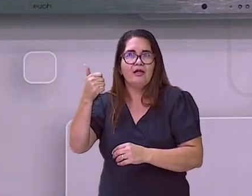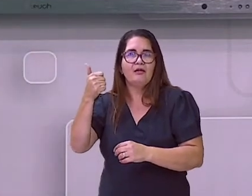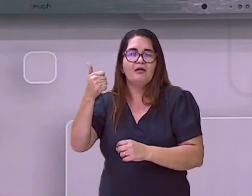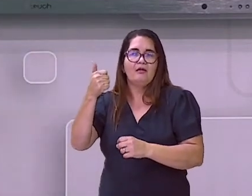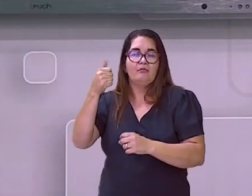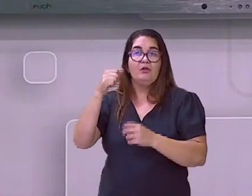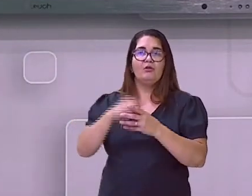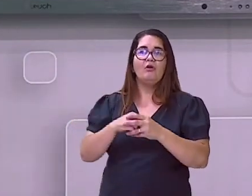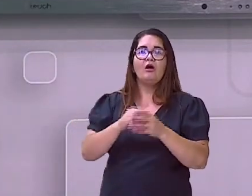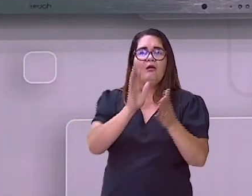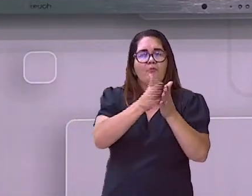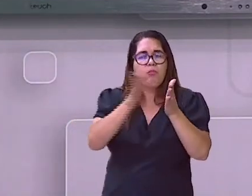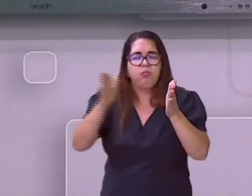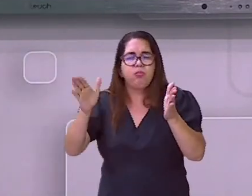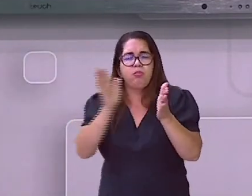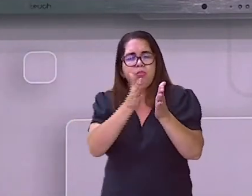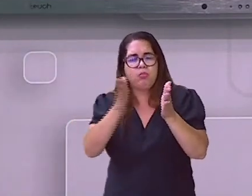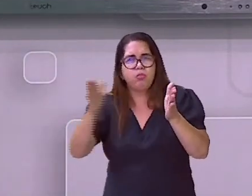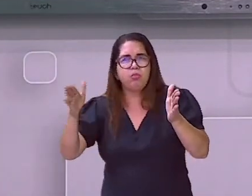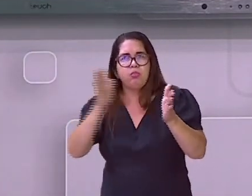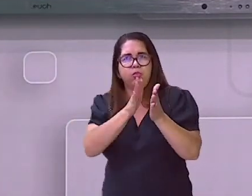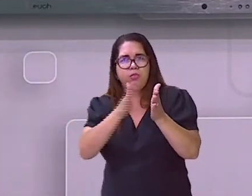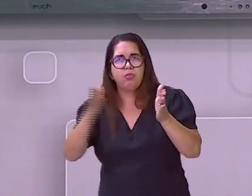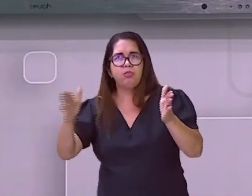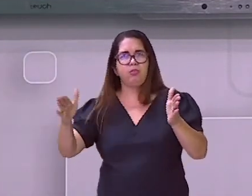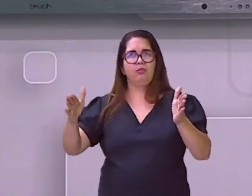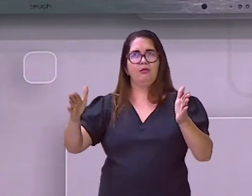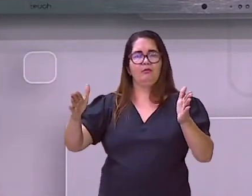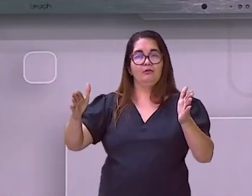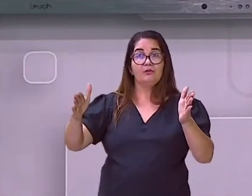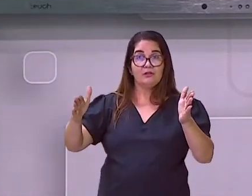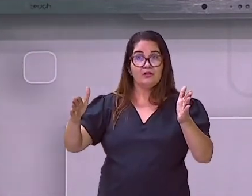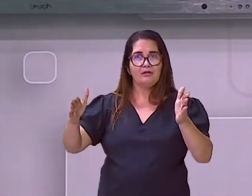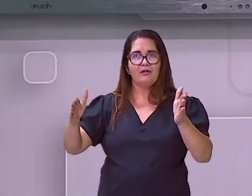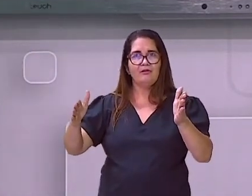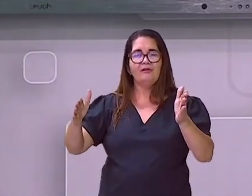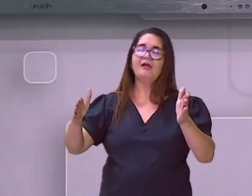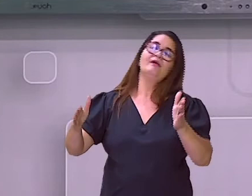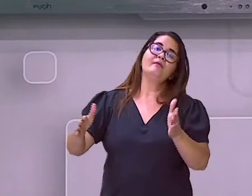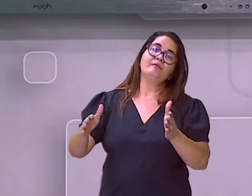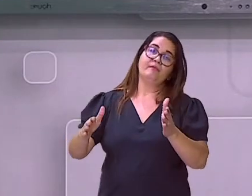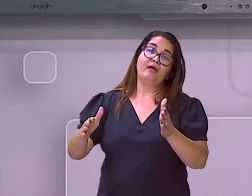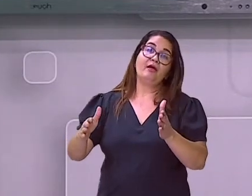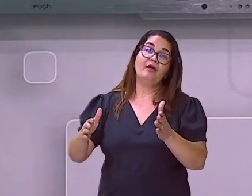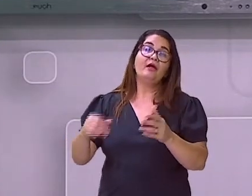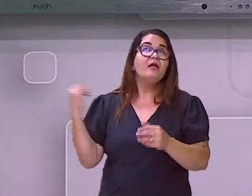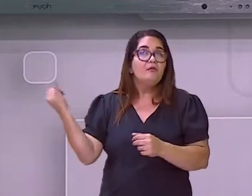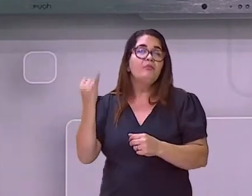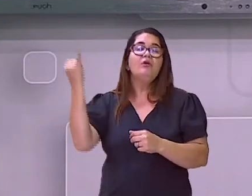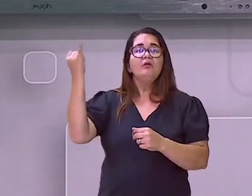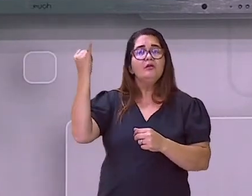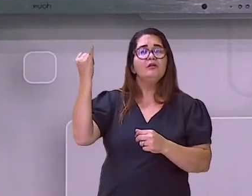Ok? E isso é muito importante. Porque, infelizmente, na